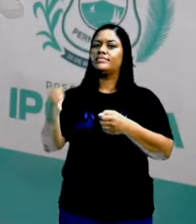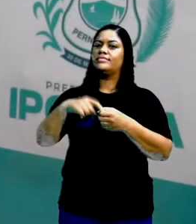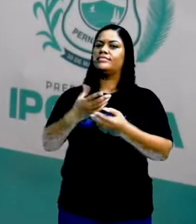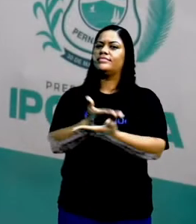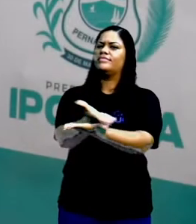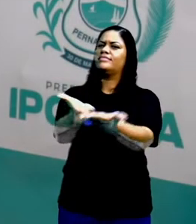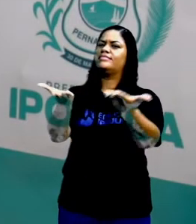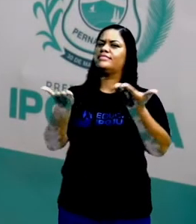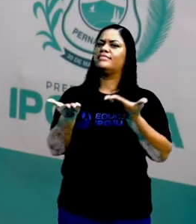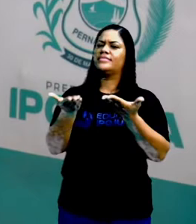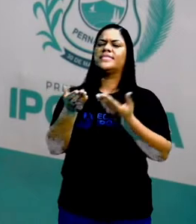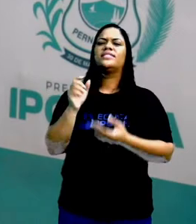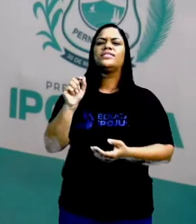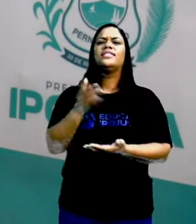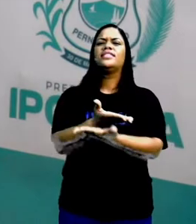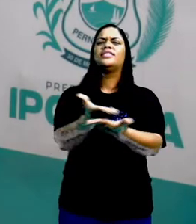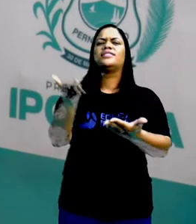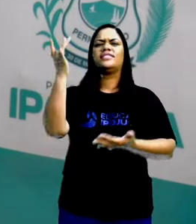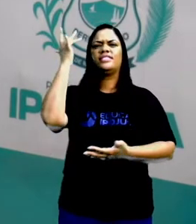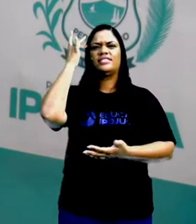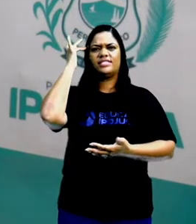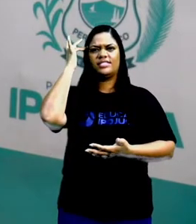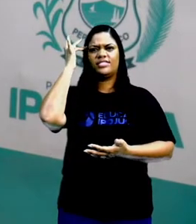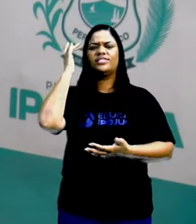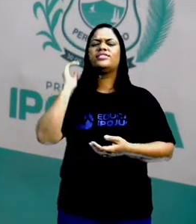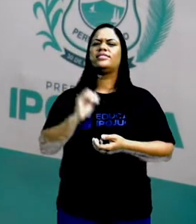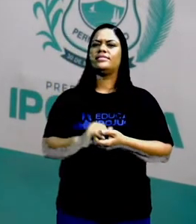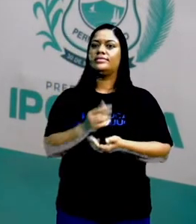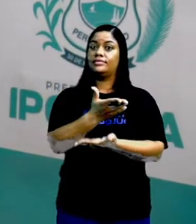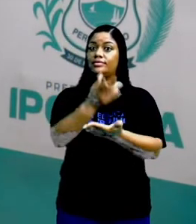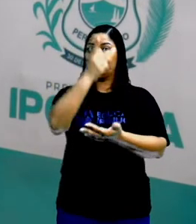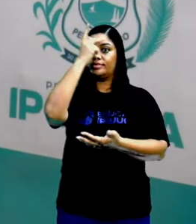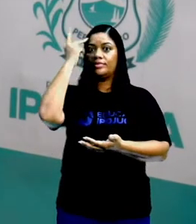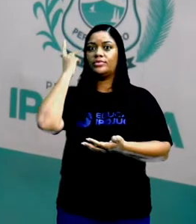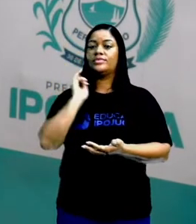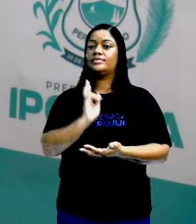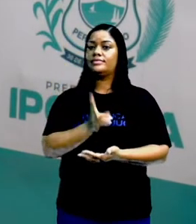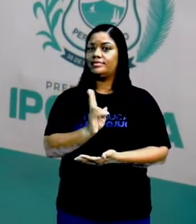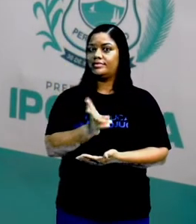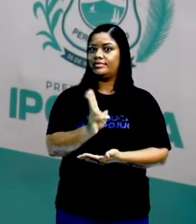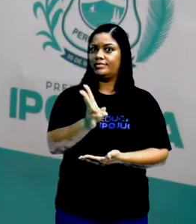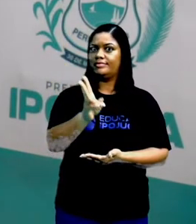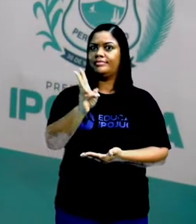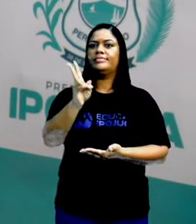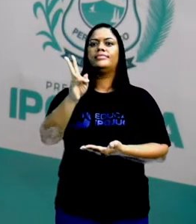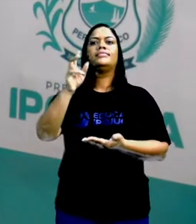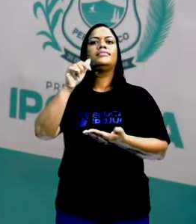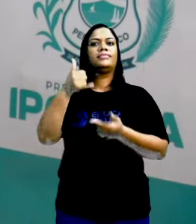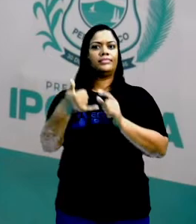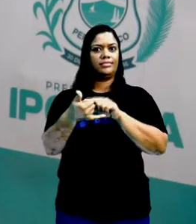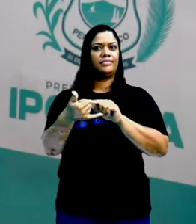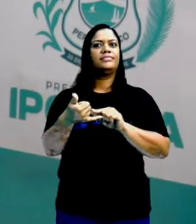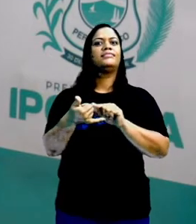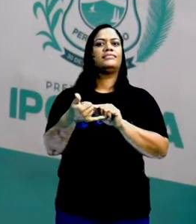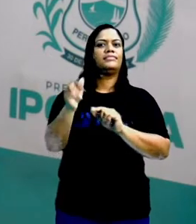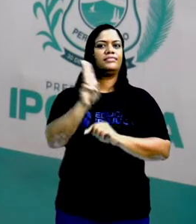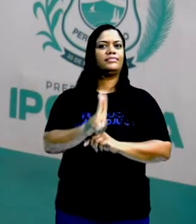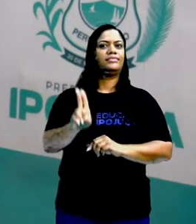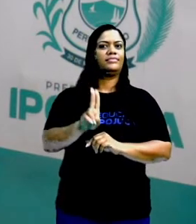para vocês. O que é que vocês acham? Vocês são pessoas que ficam muito tempo no